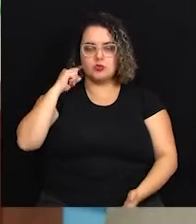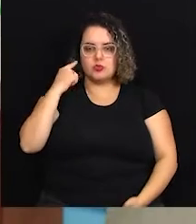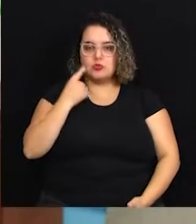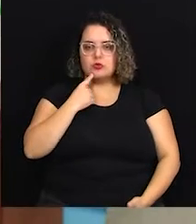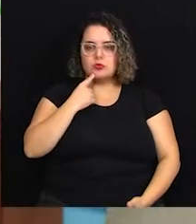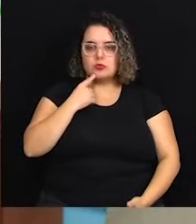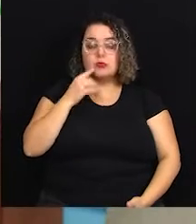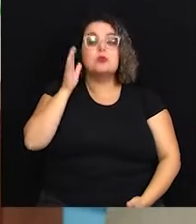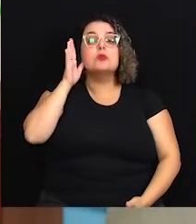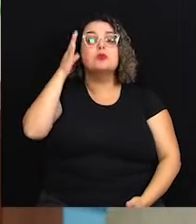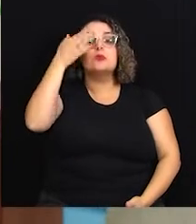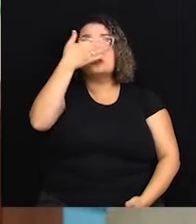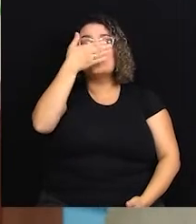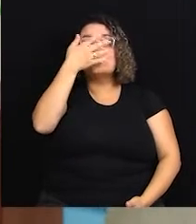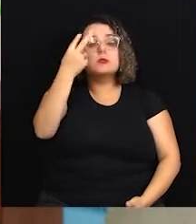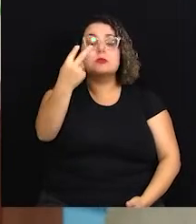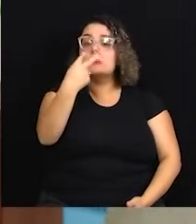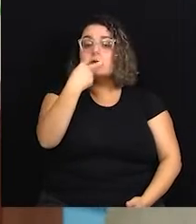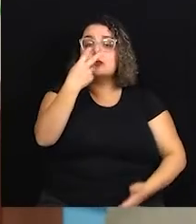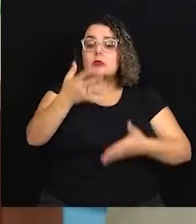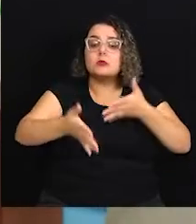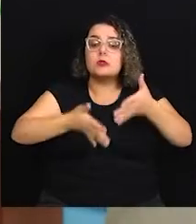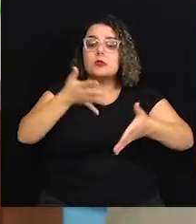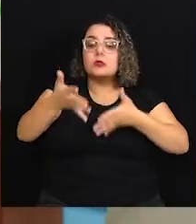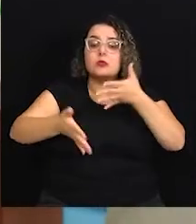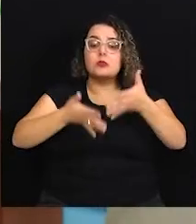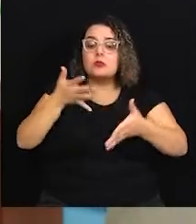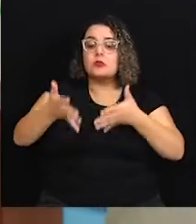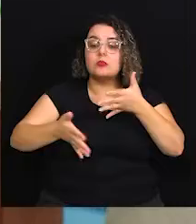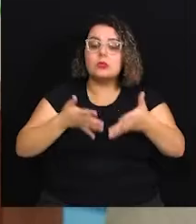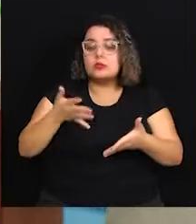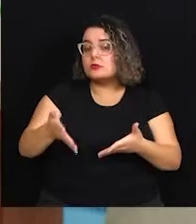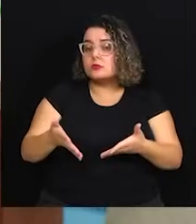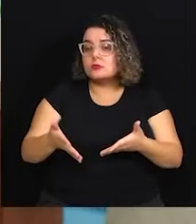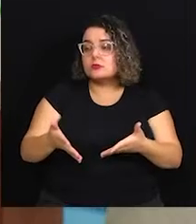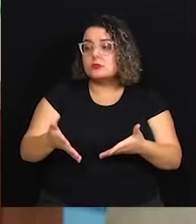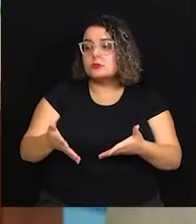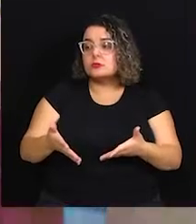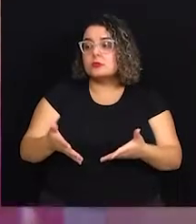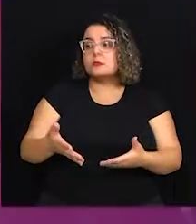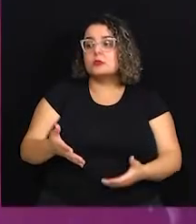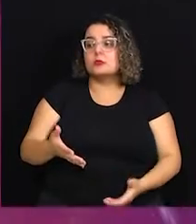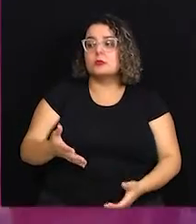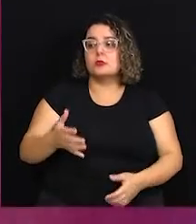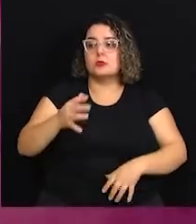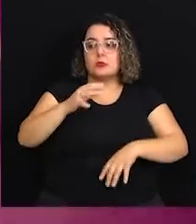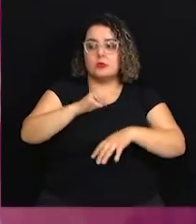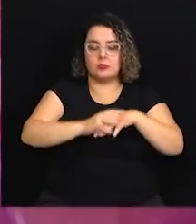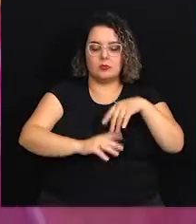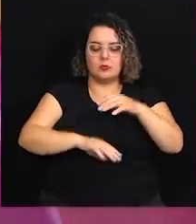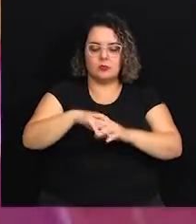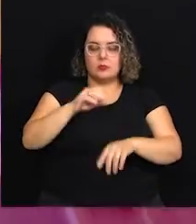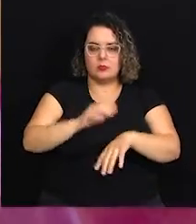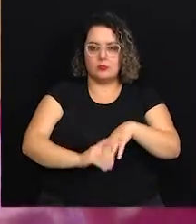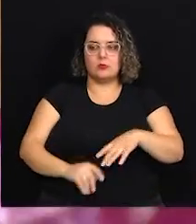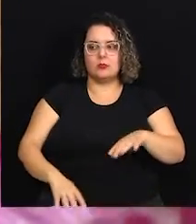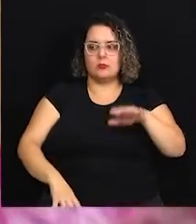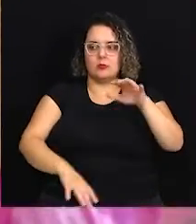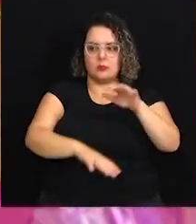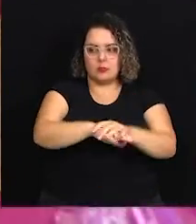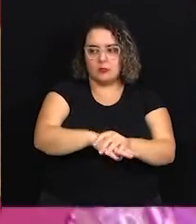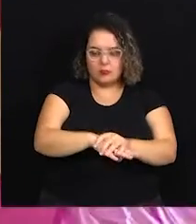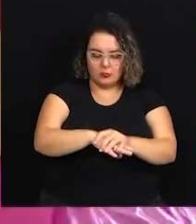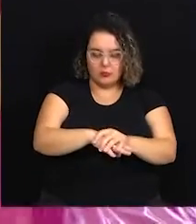surdo cego? Se ele não está vendo esse movimento, né? Então, eu tenho que colocar a mão do surdo cego em cima